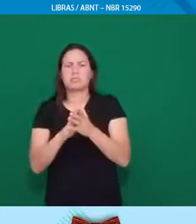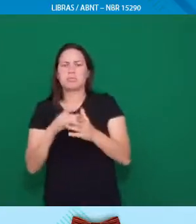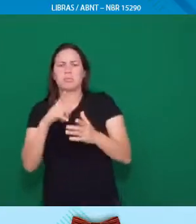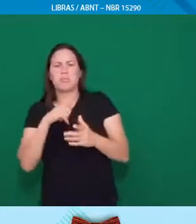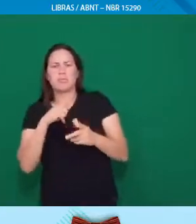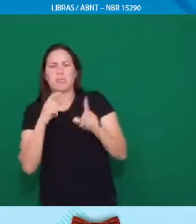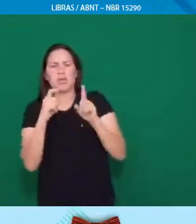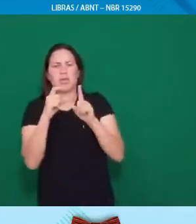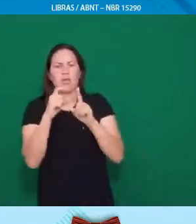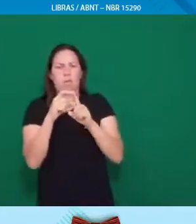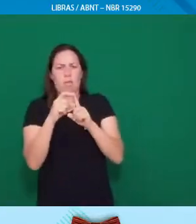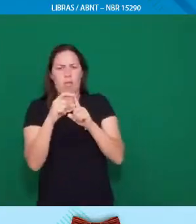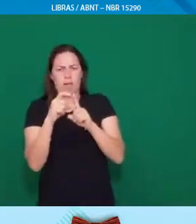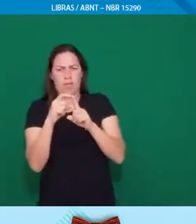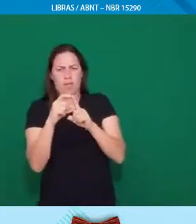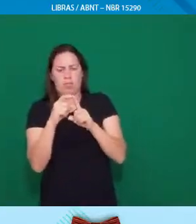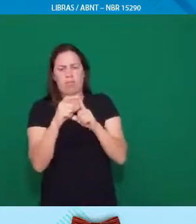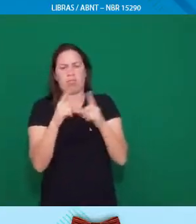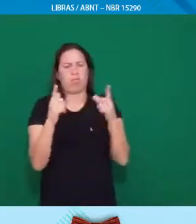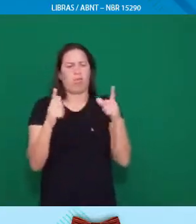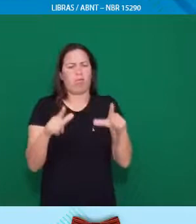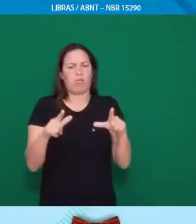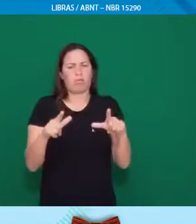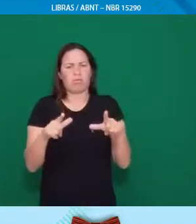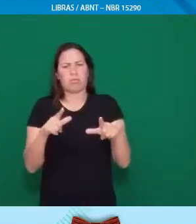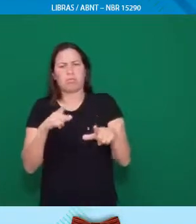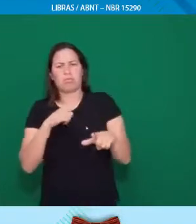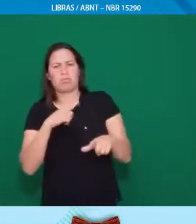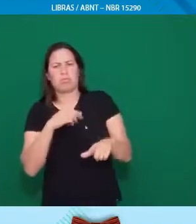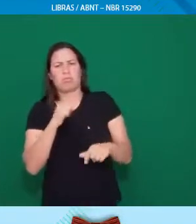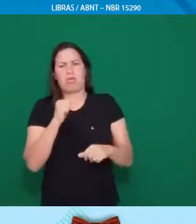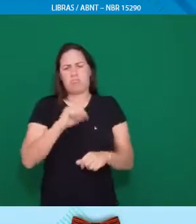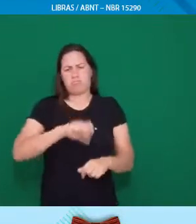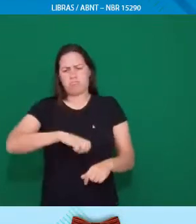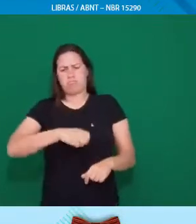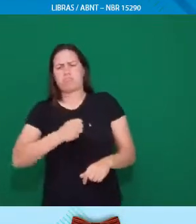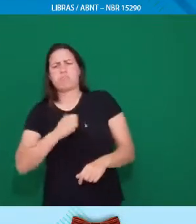tem uma palavra só que cai para isso atitude